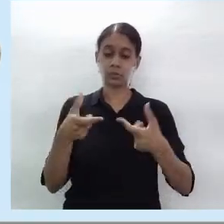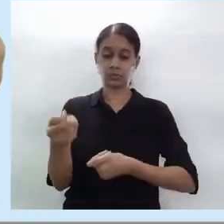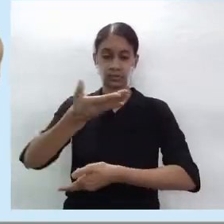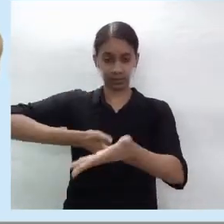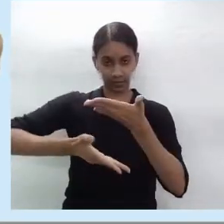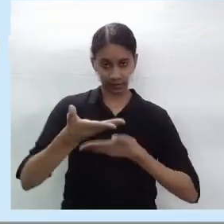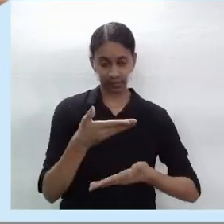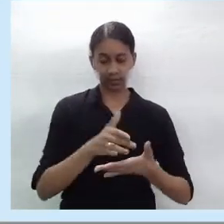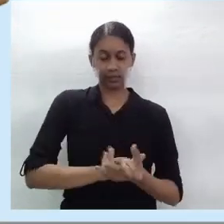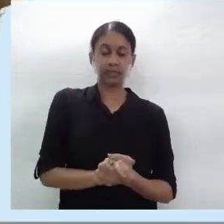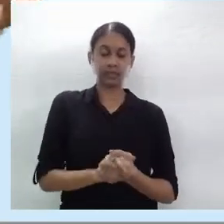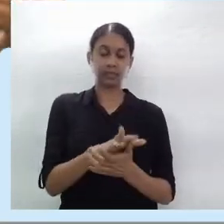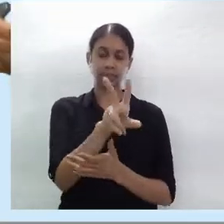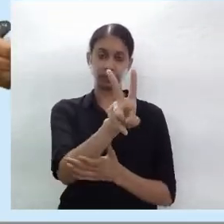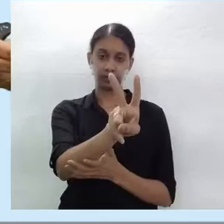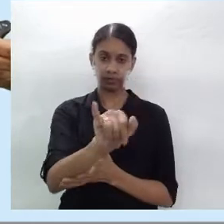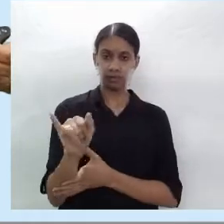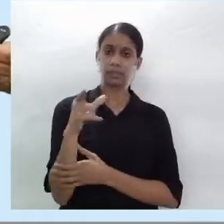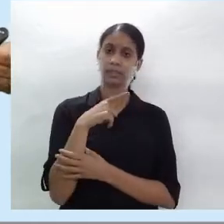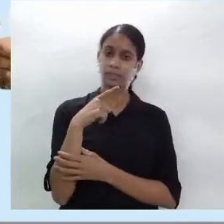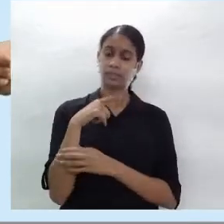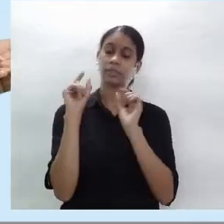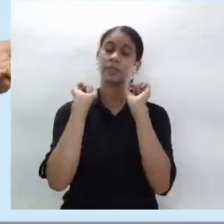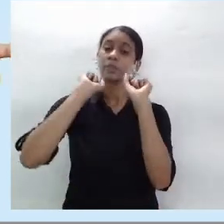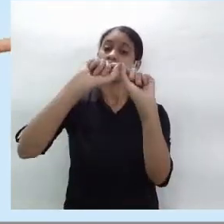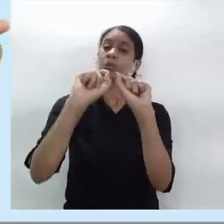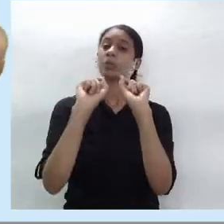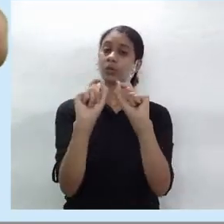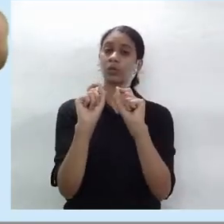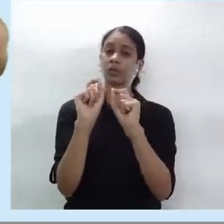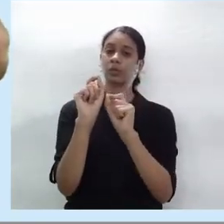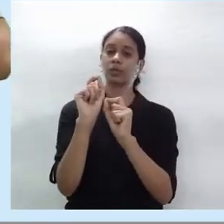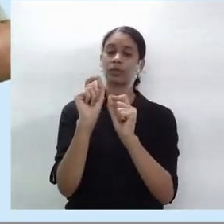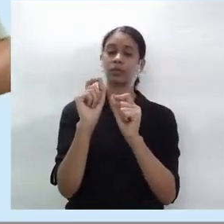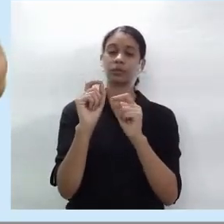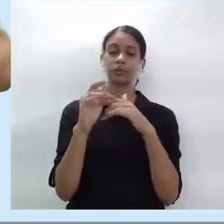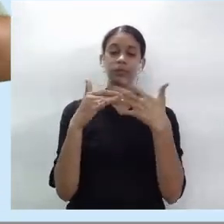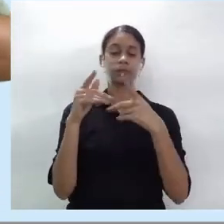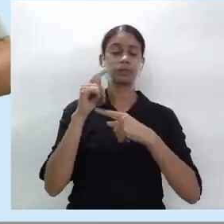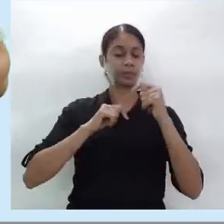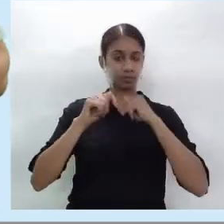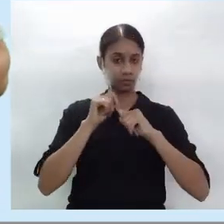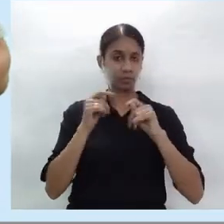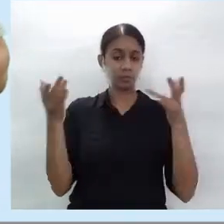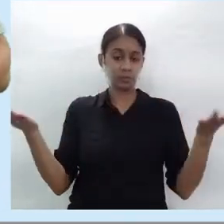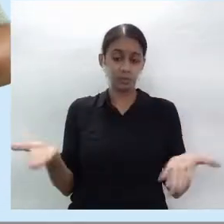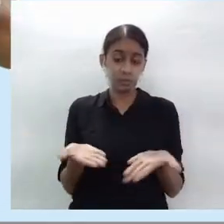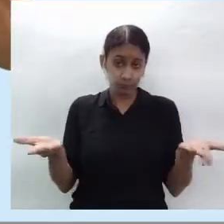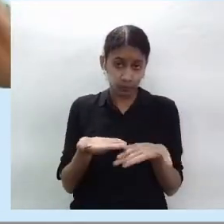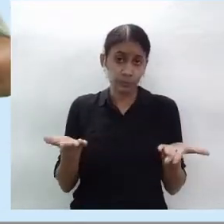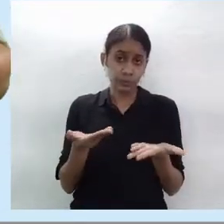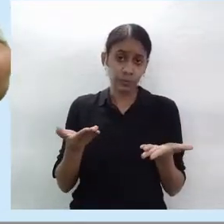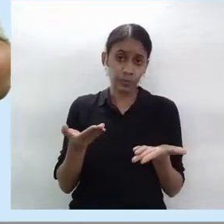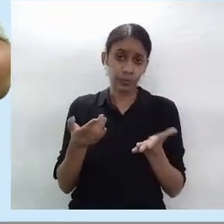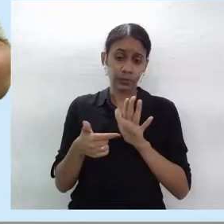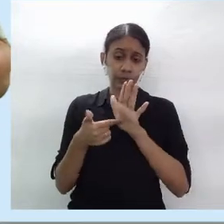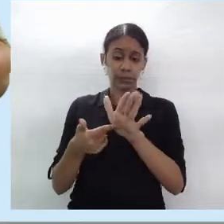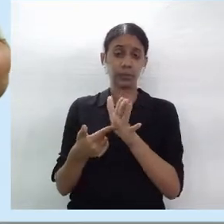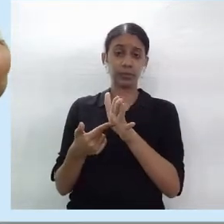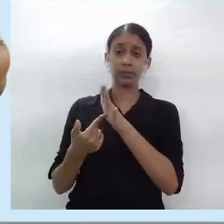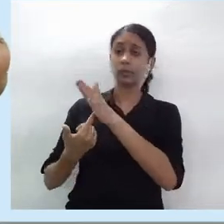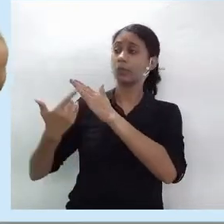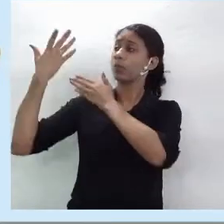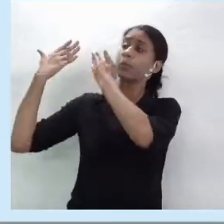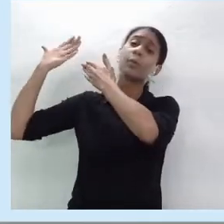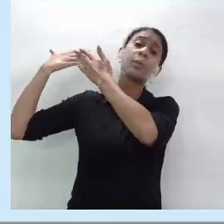relações vão trazer para a construção da economia e da realidade socioeconômica atual um passado de